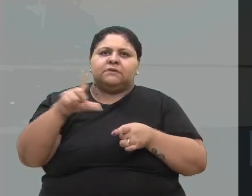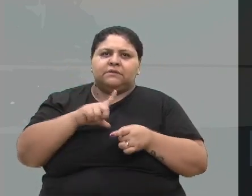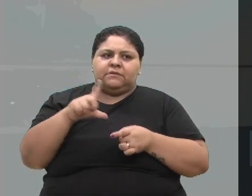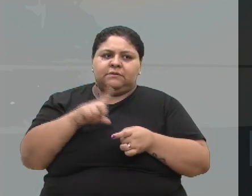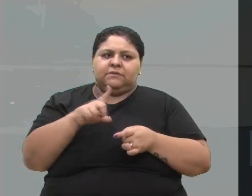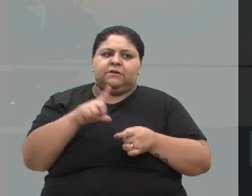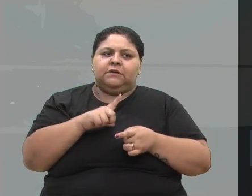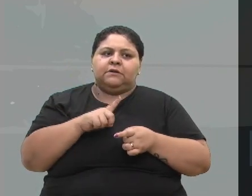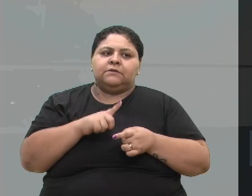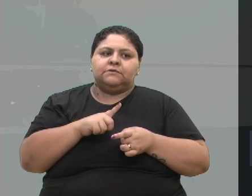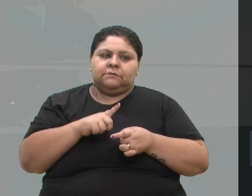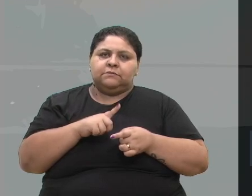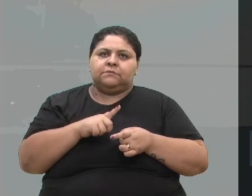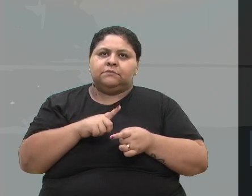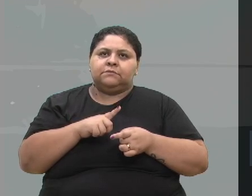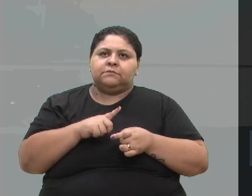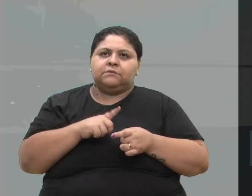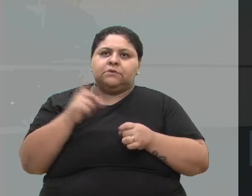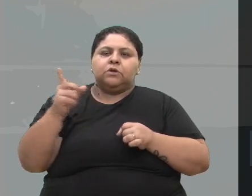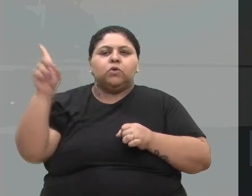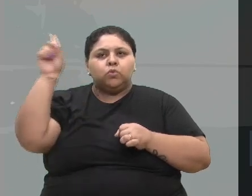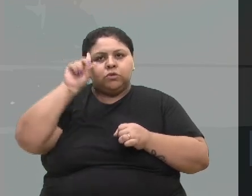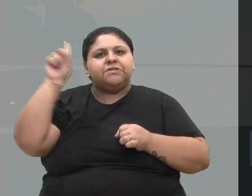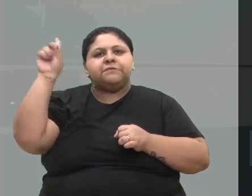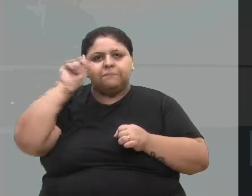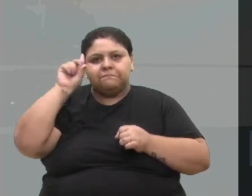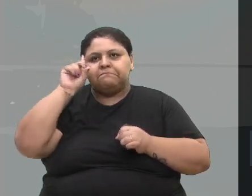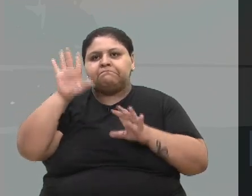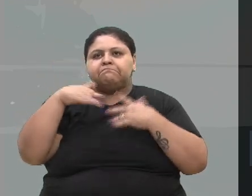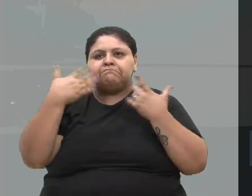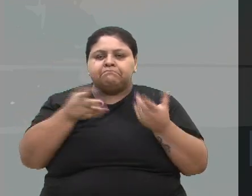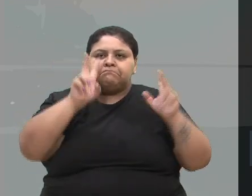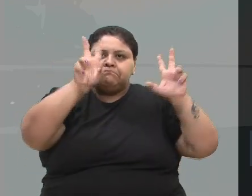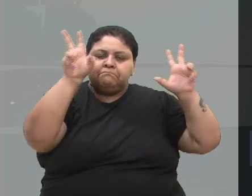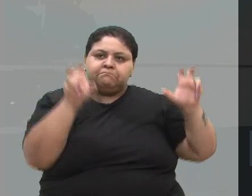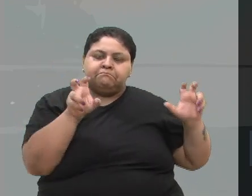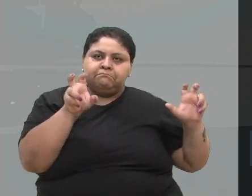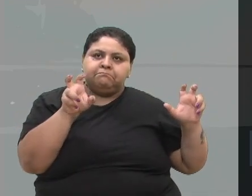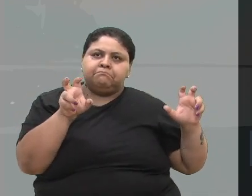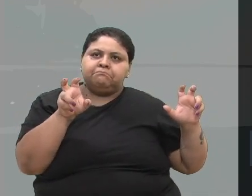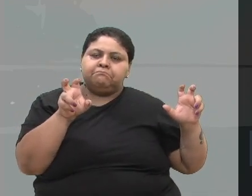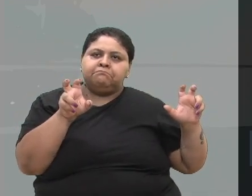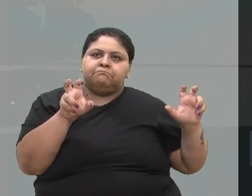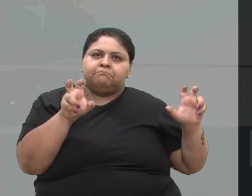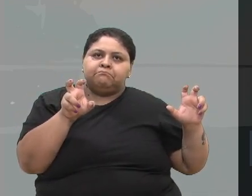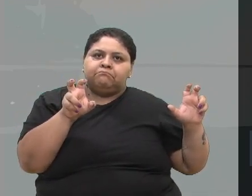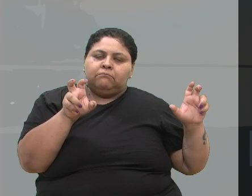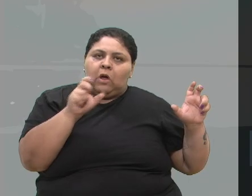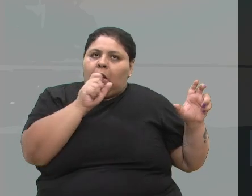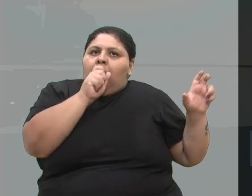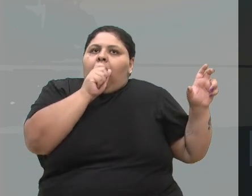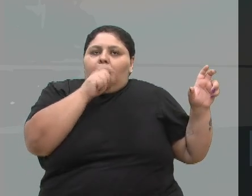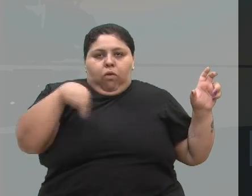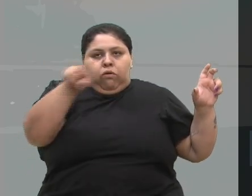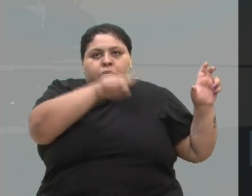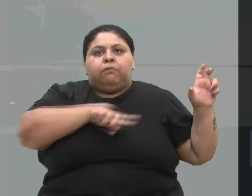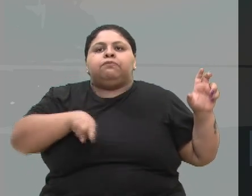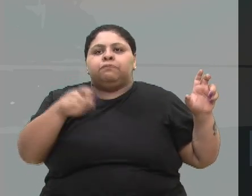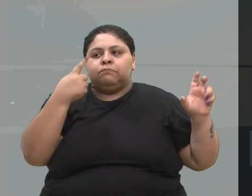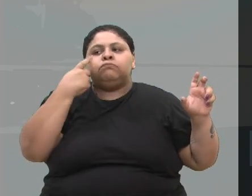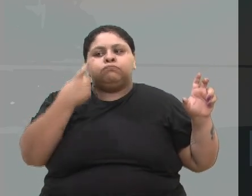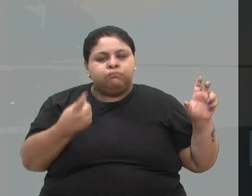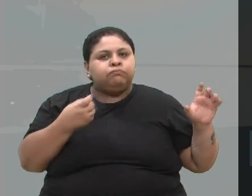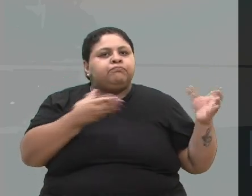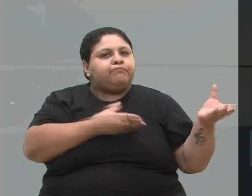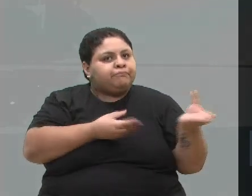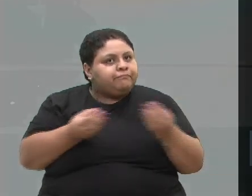vem adoecendo o dia a dia. Então, esse assunto é um assunto que nos interessa bastante.